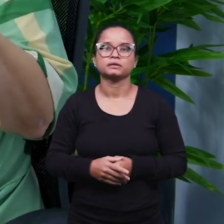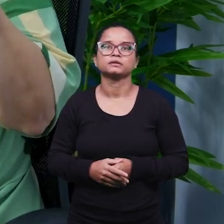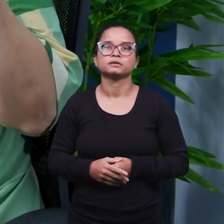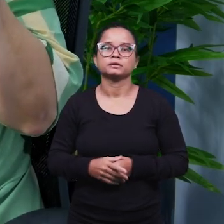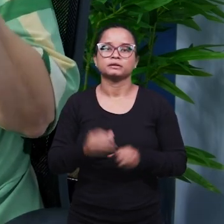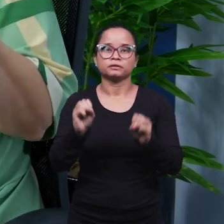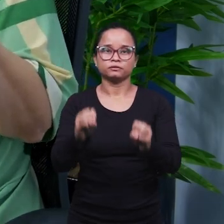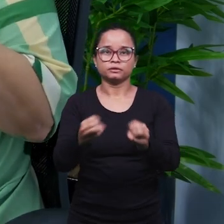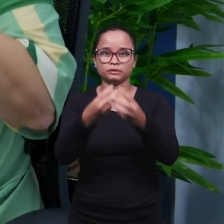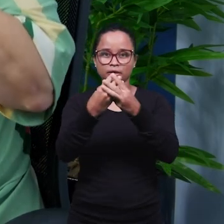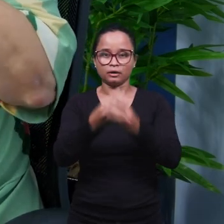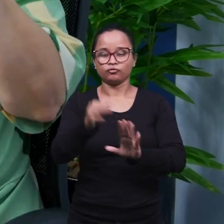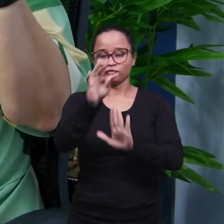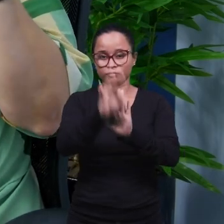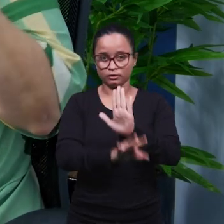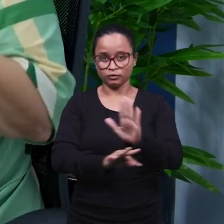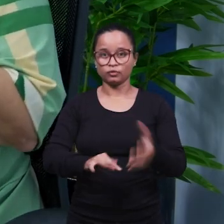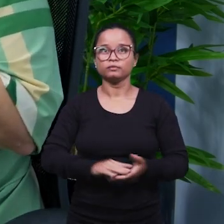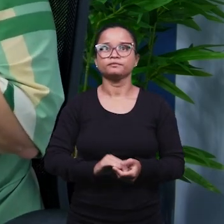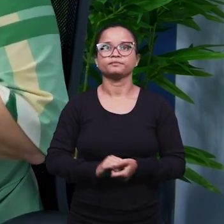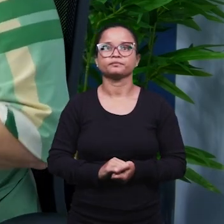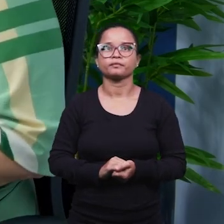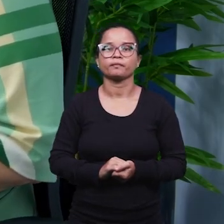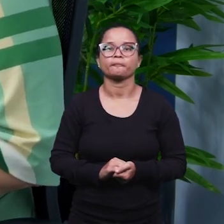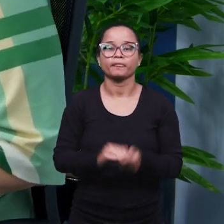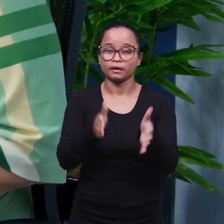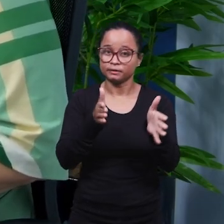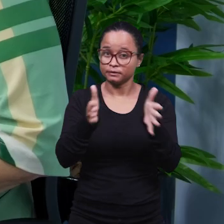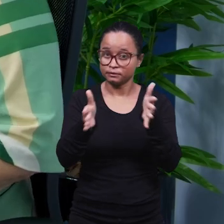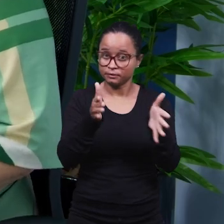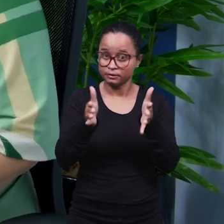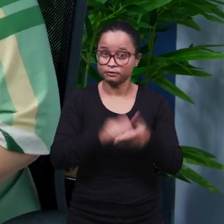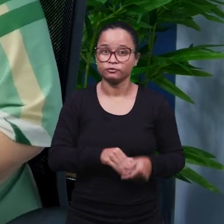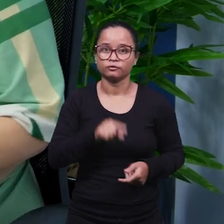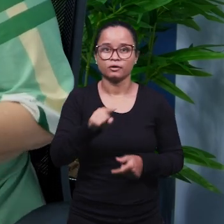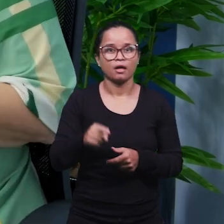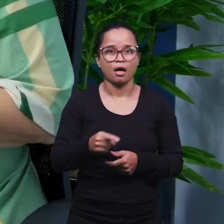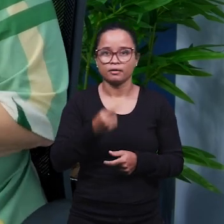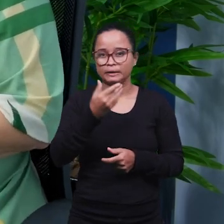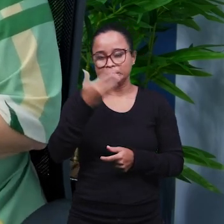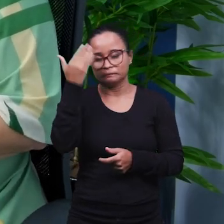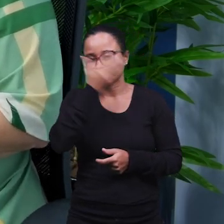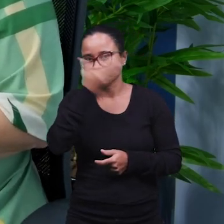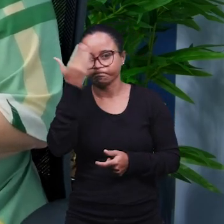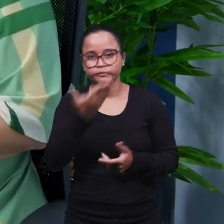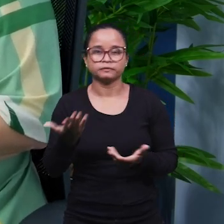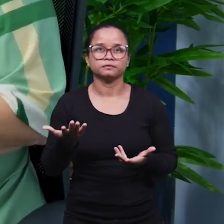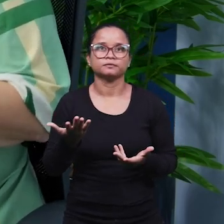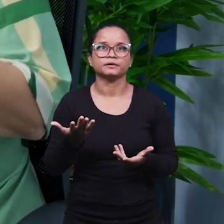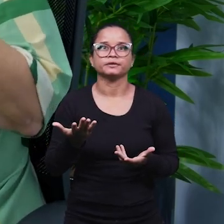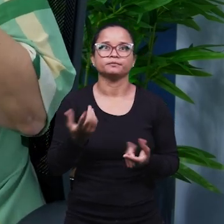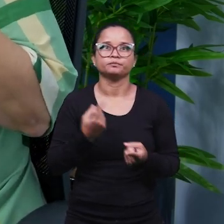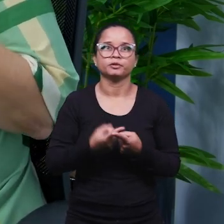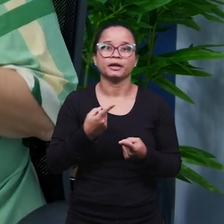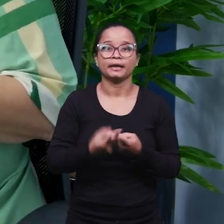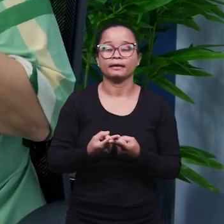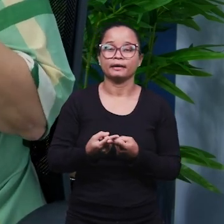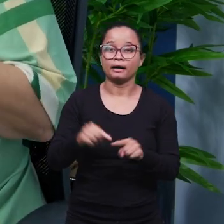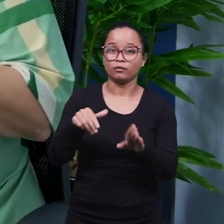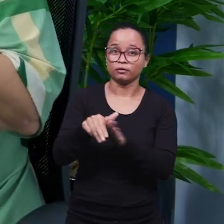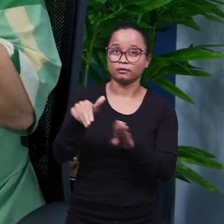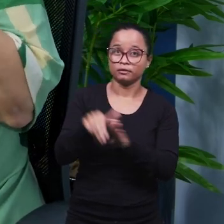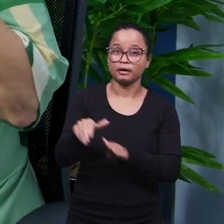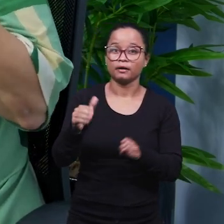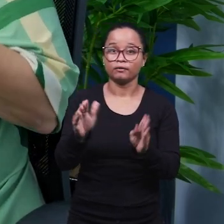vem o slide com o texto escrito. Na acessibilidade vocês não vão ver isso. Por quê? Porque a orientação